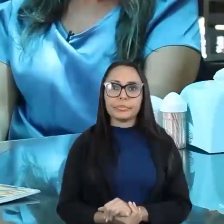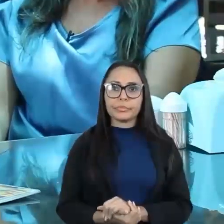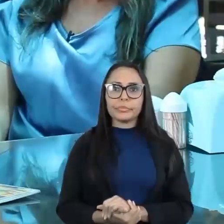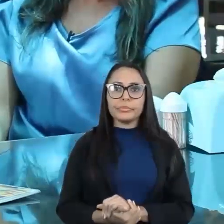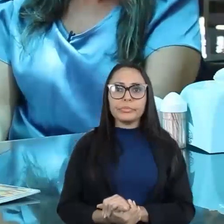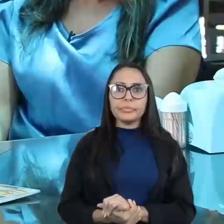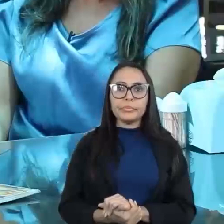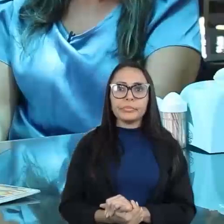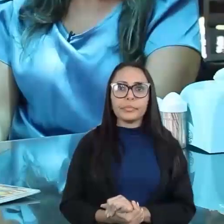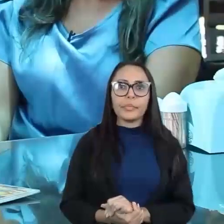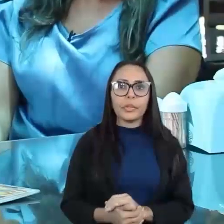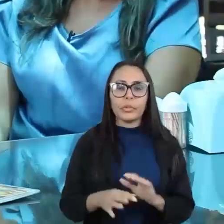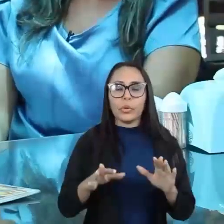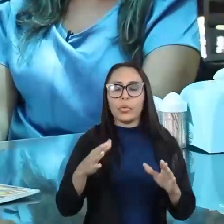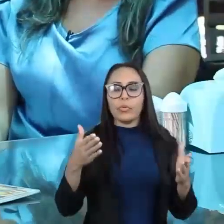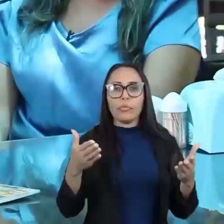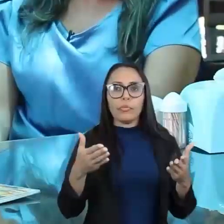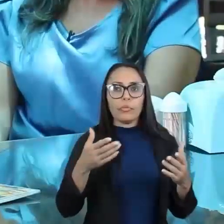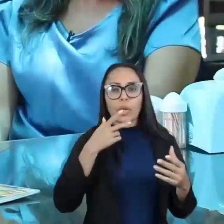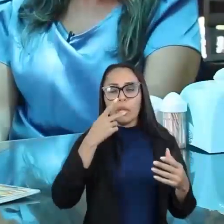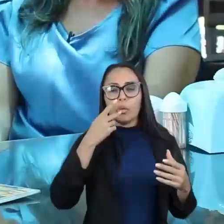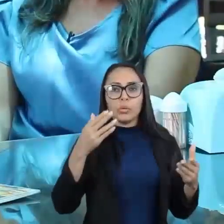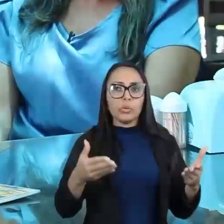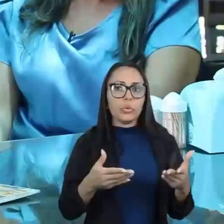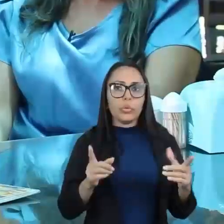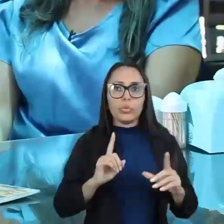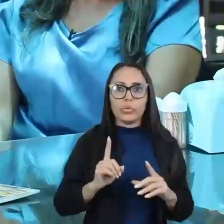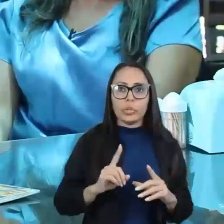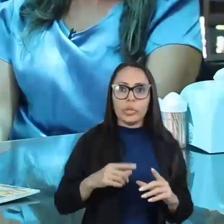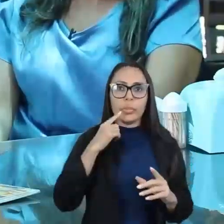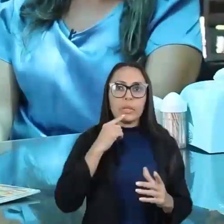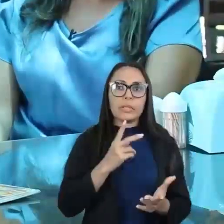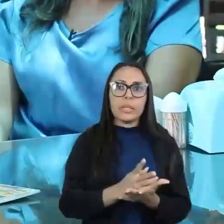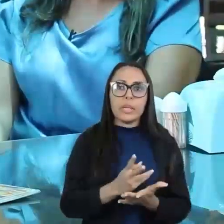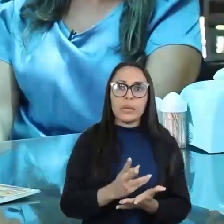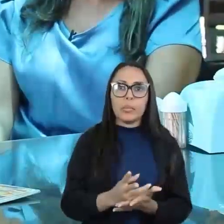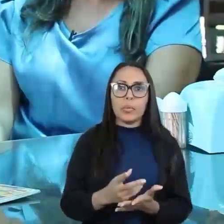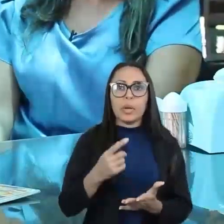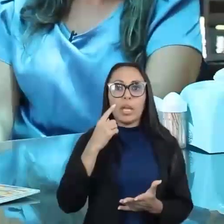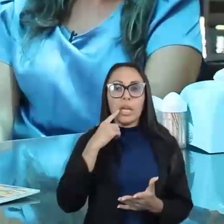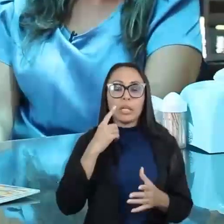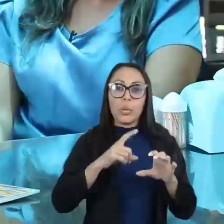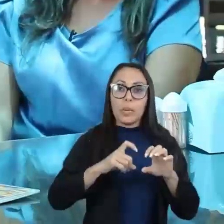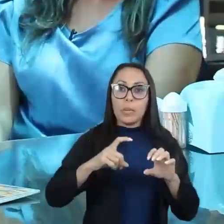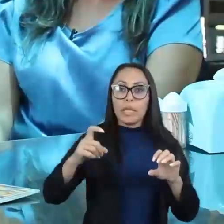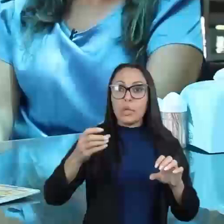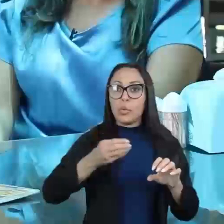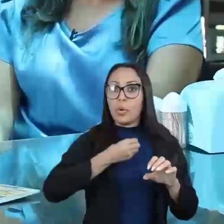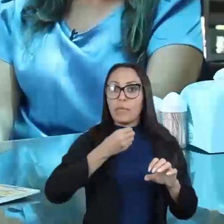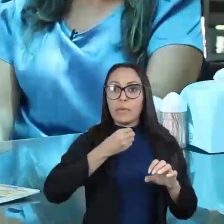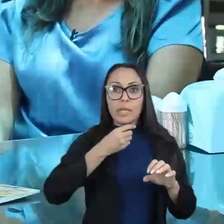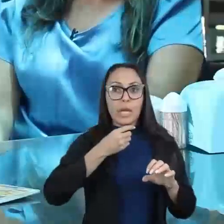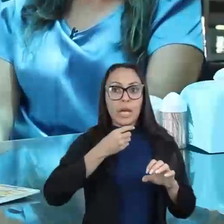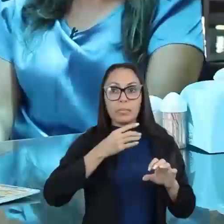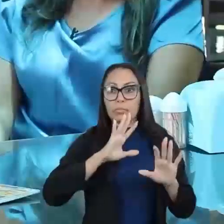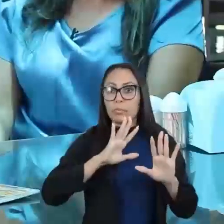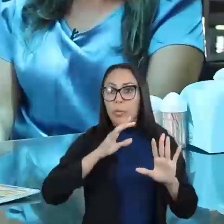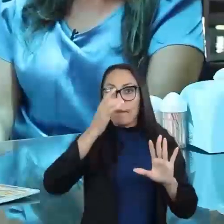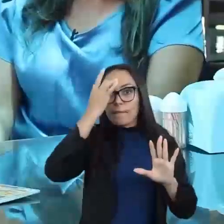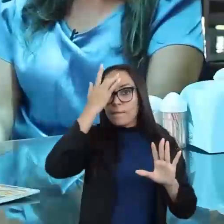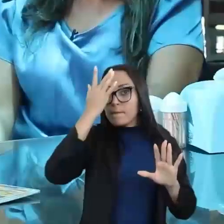não vou dizer nem de hoje, mas desde sempre, ser empreendedor não é fácil. Ninguém nasce empresário. E nasce. Muitas